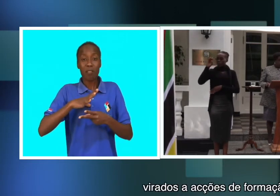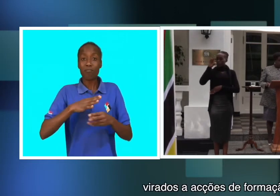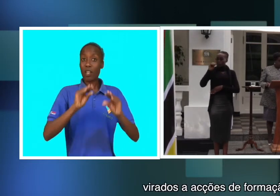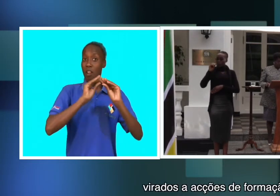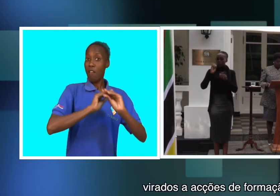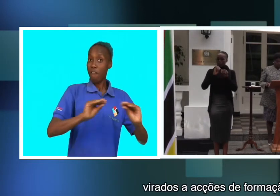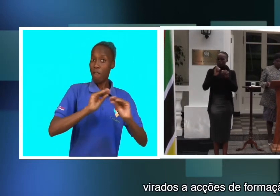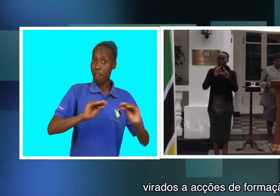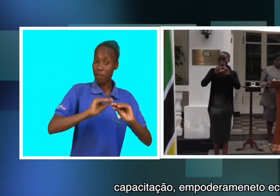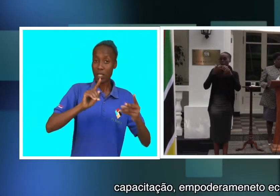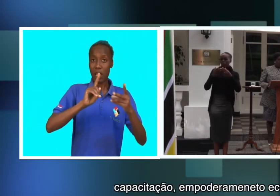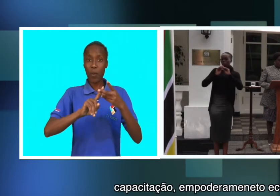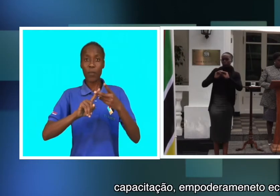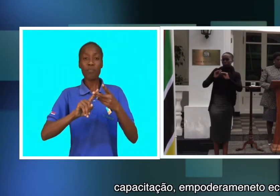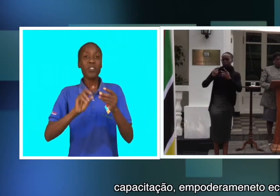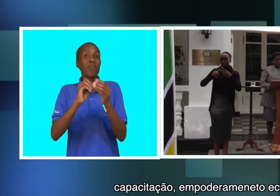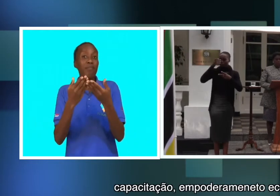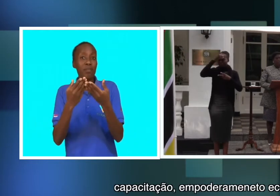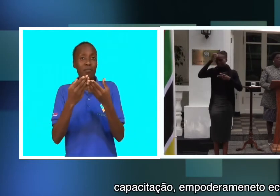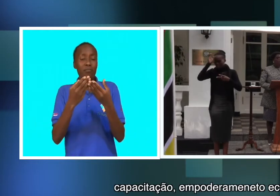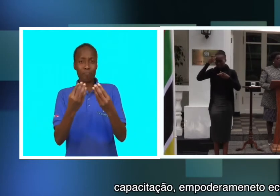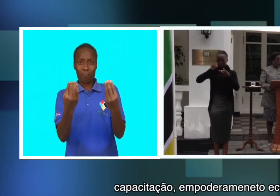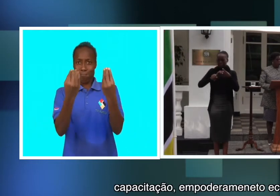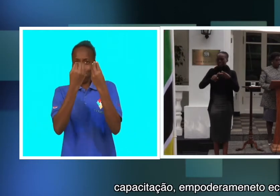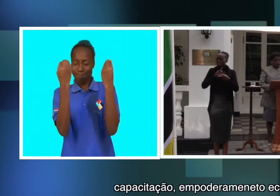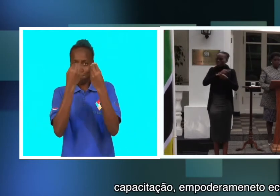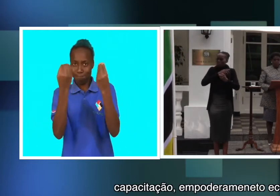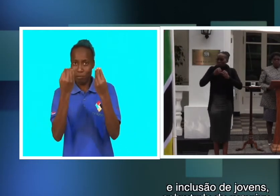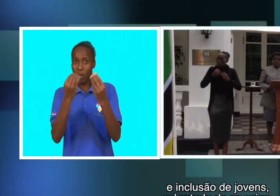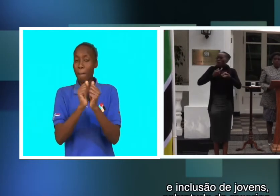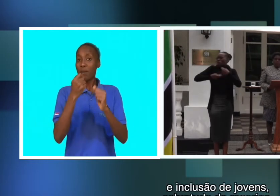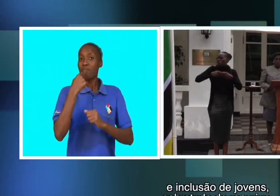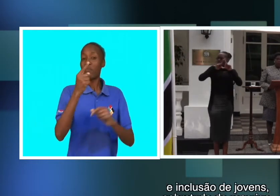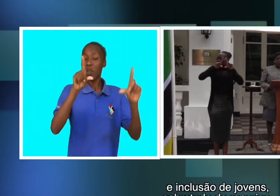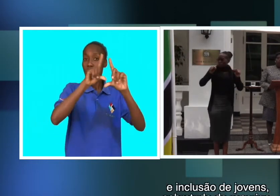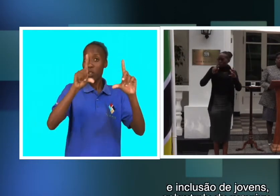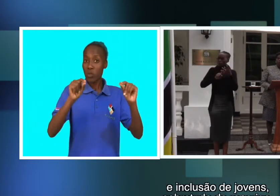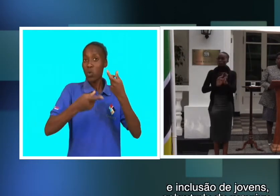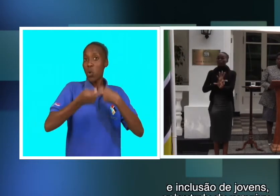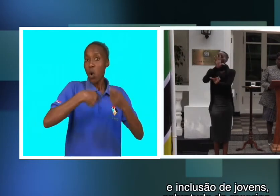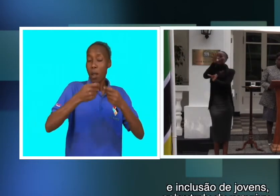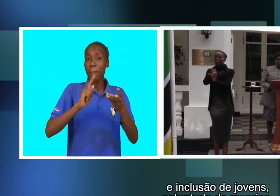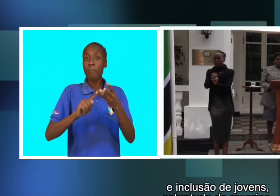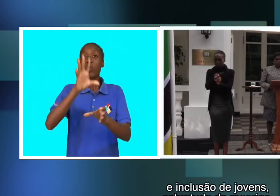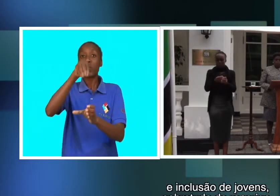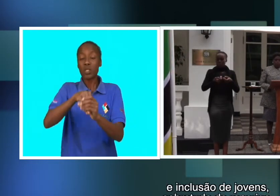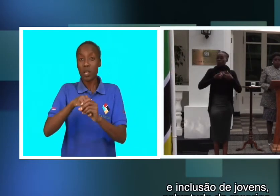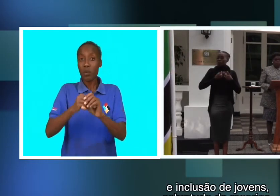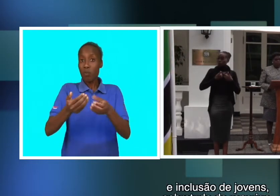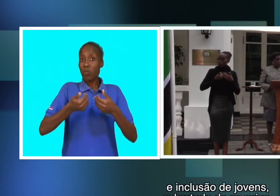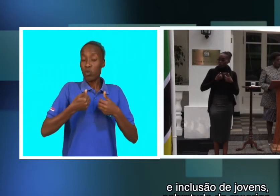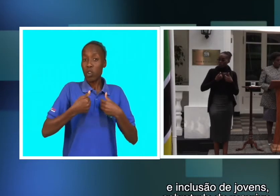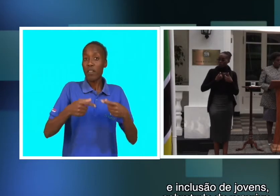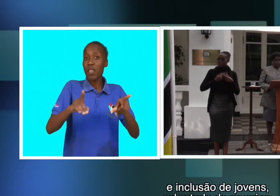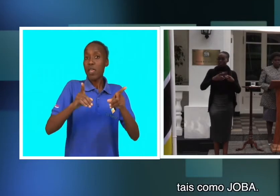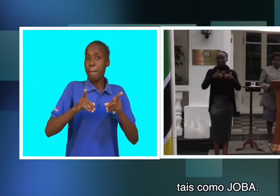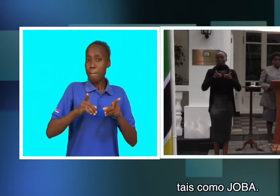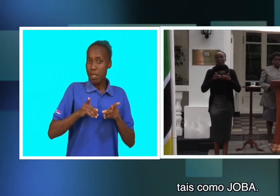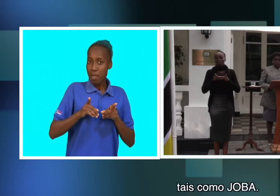ações de formação, capacitação, empoderamento econômico e inclusão de jovens, sobretudo da